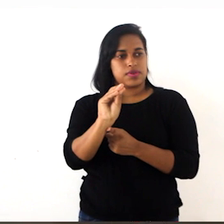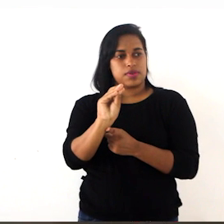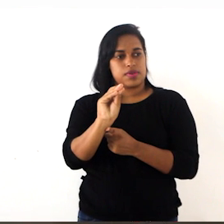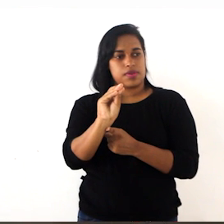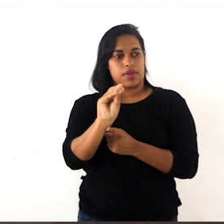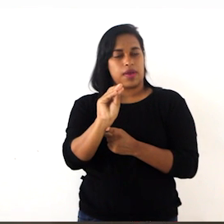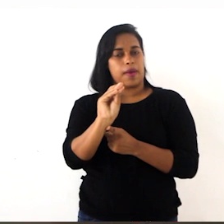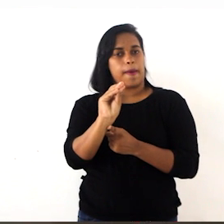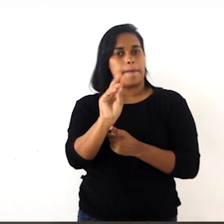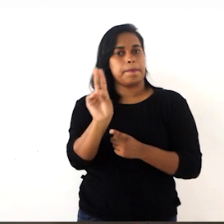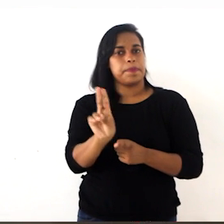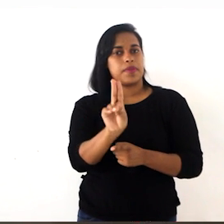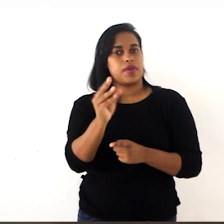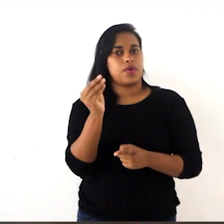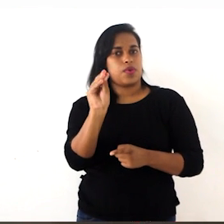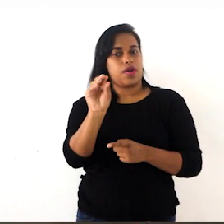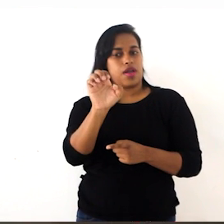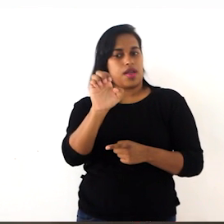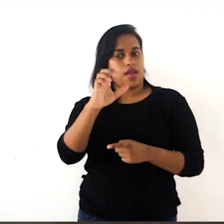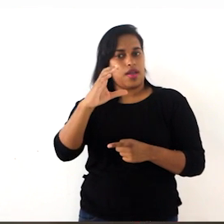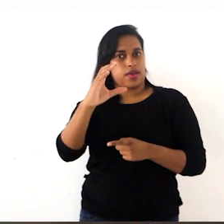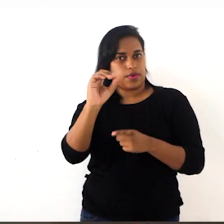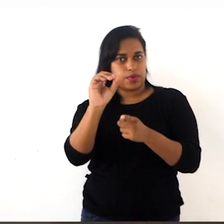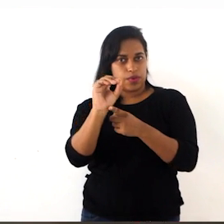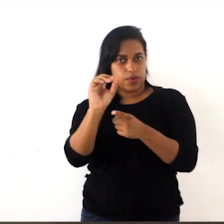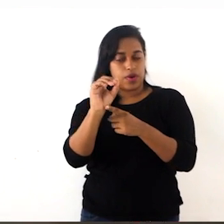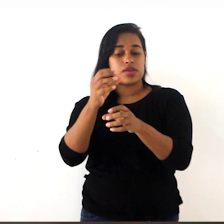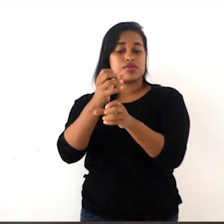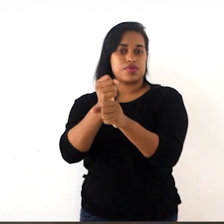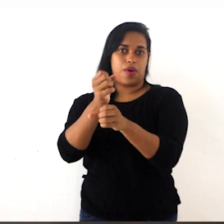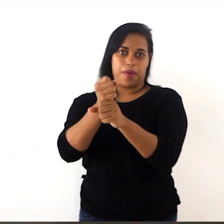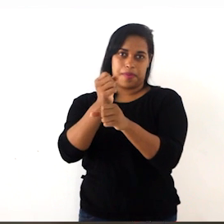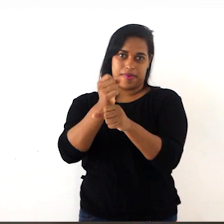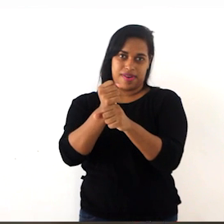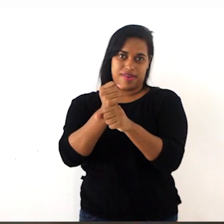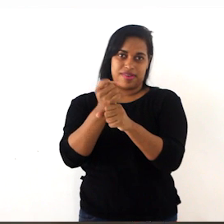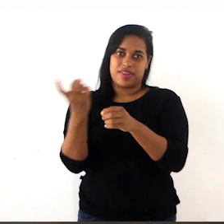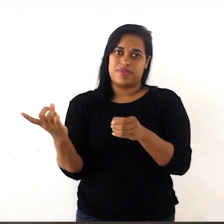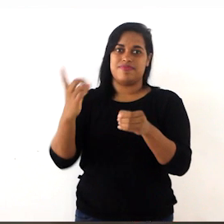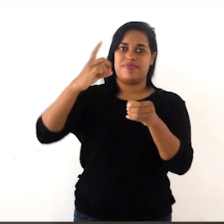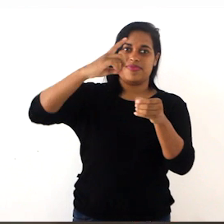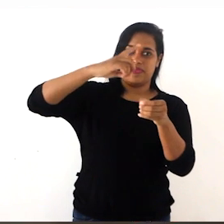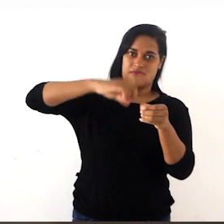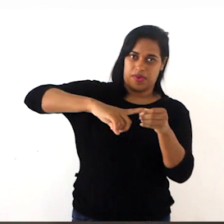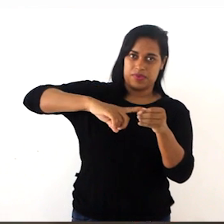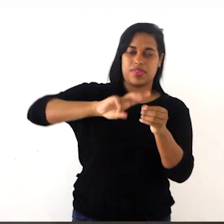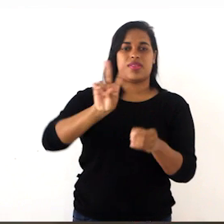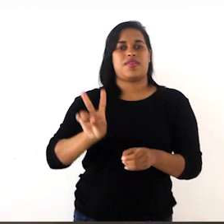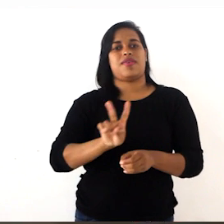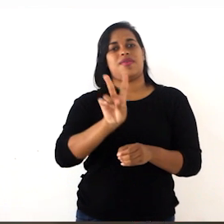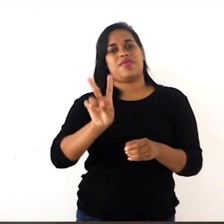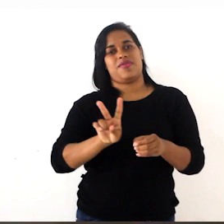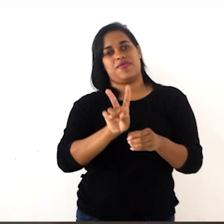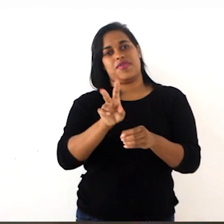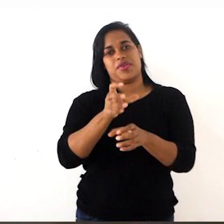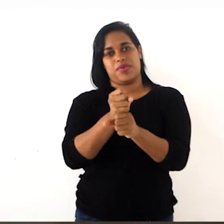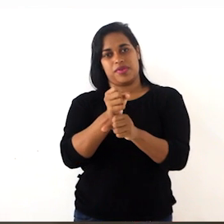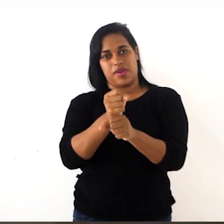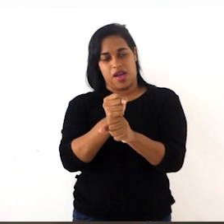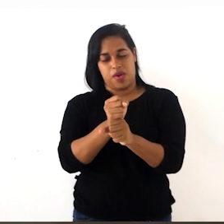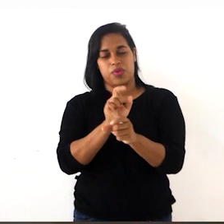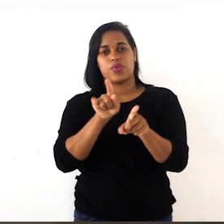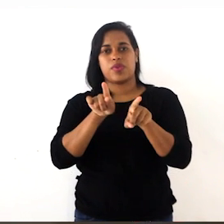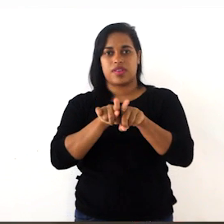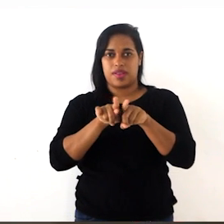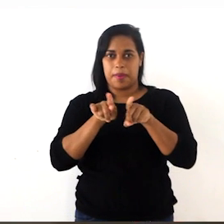usa ela dessa forma, coloca o echo e soma, que aí ele vai retornar o valor da conta